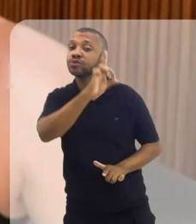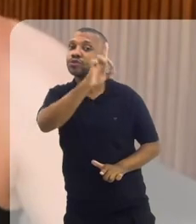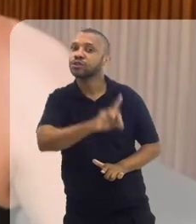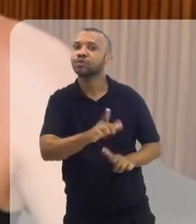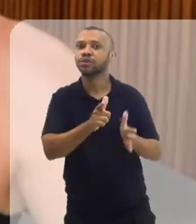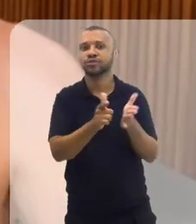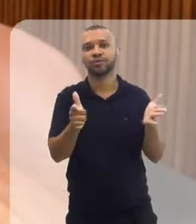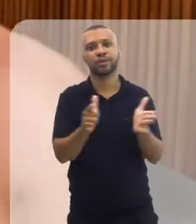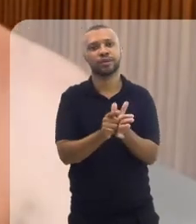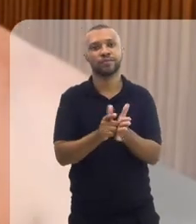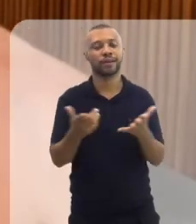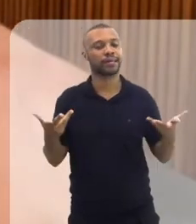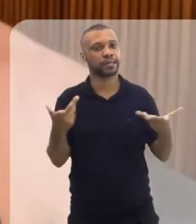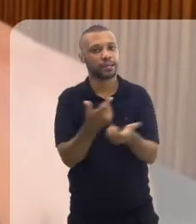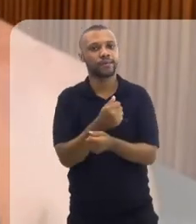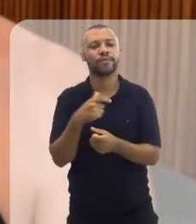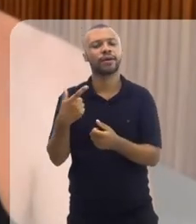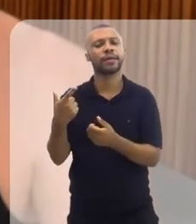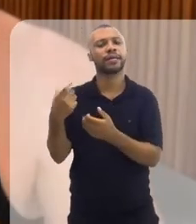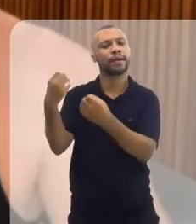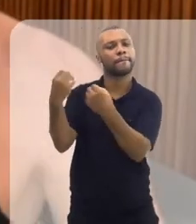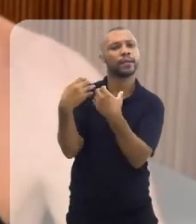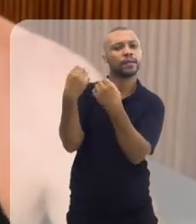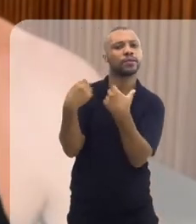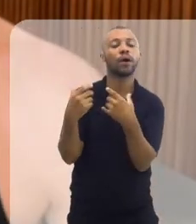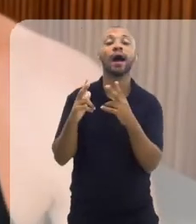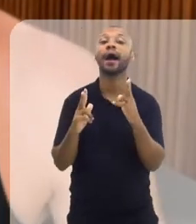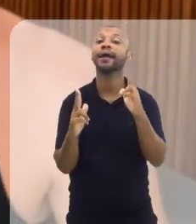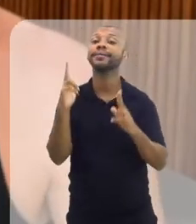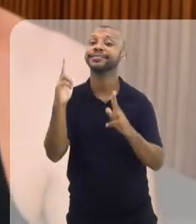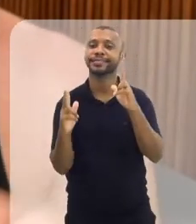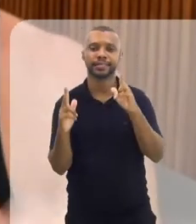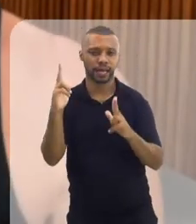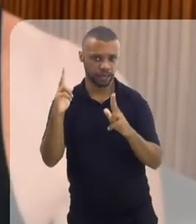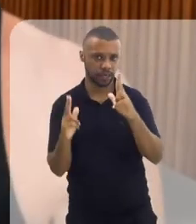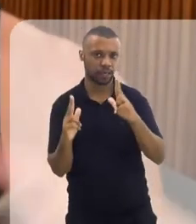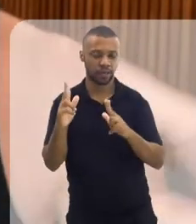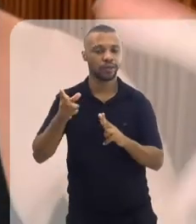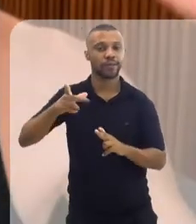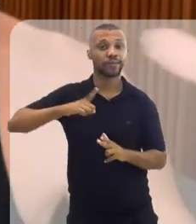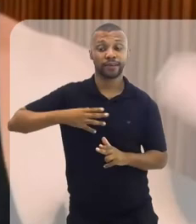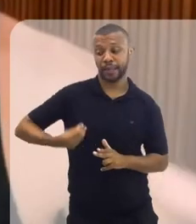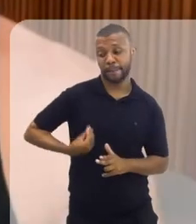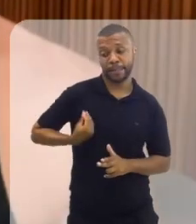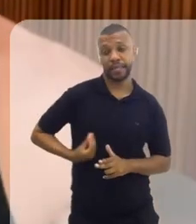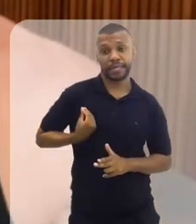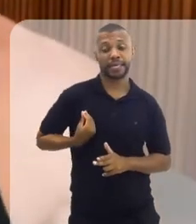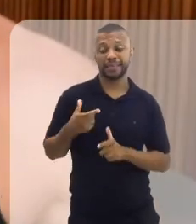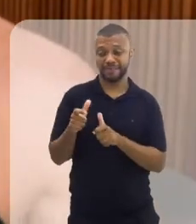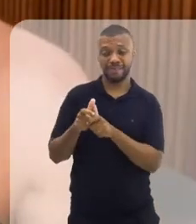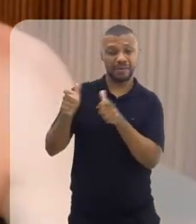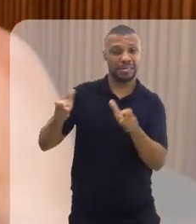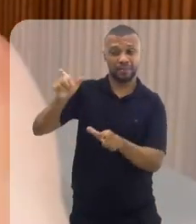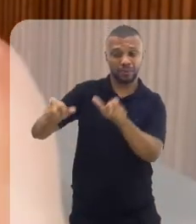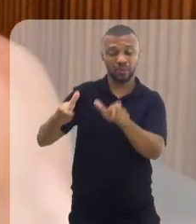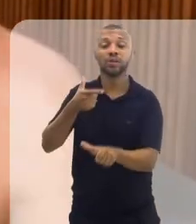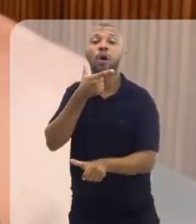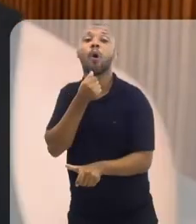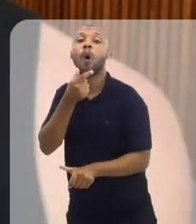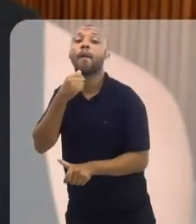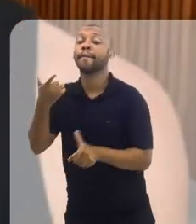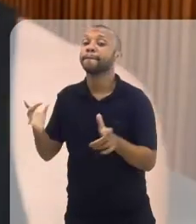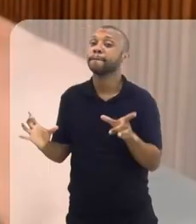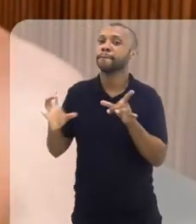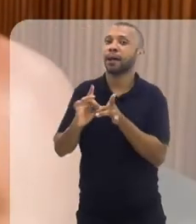diretor de jornalismo que foi incrível, que me ensinou a editar. Eu sempre tive essa presença masculina